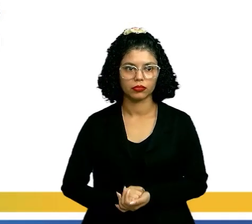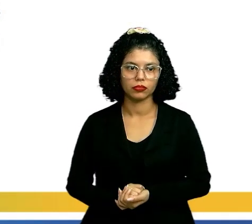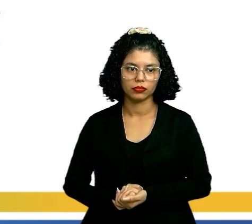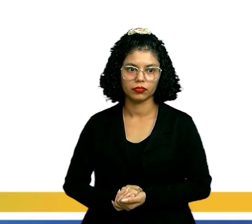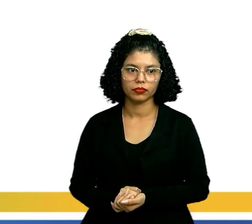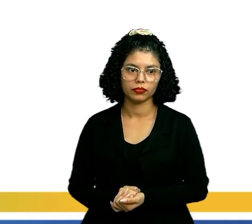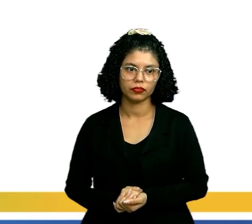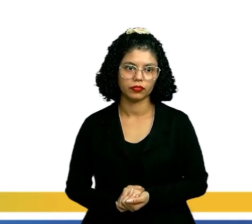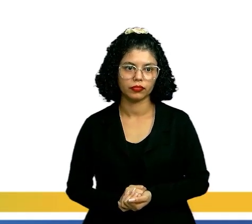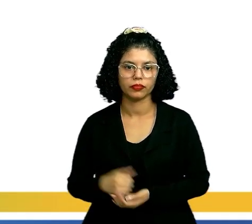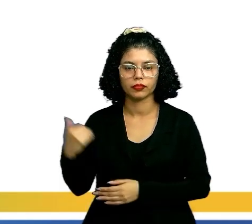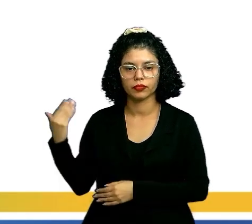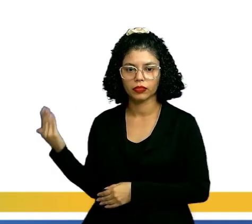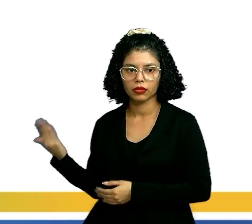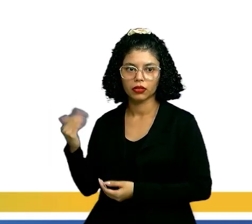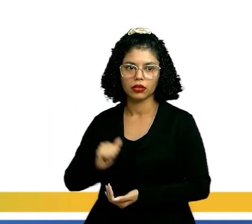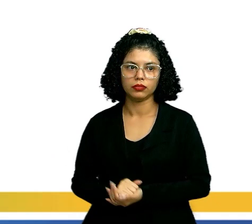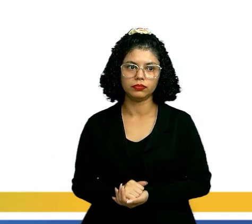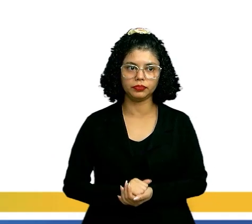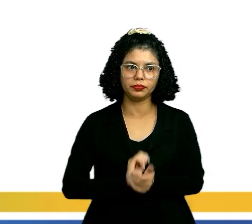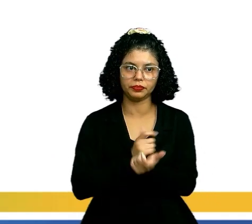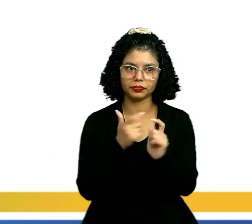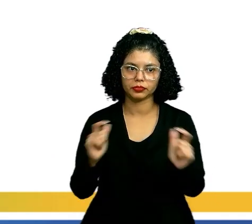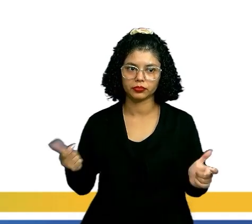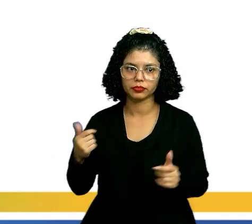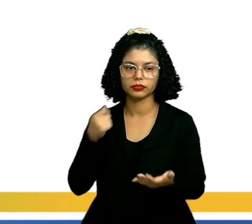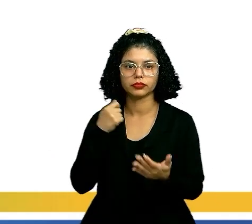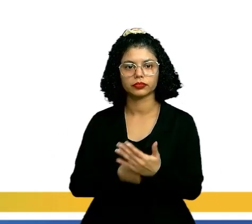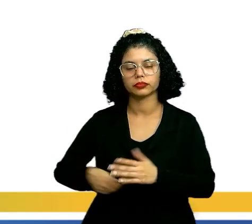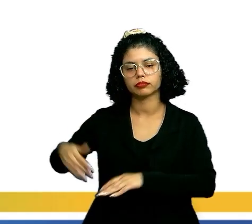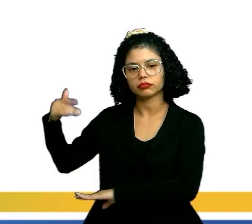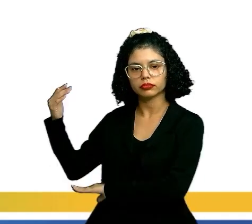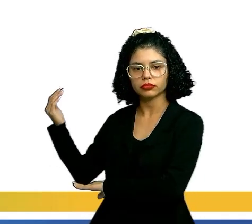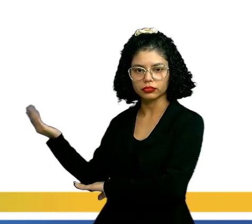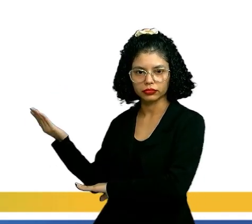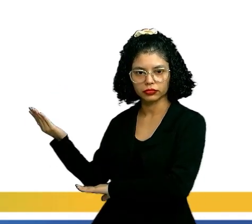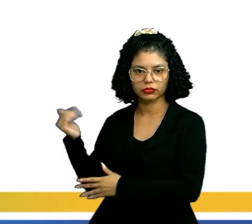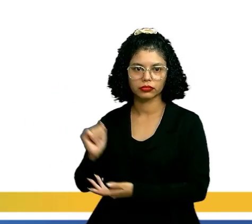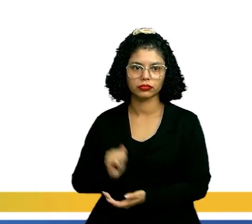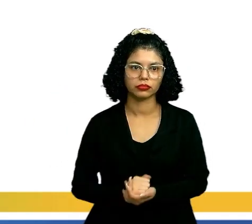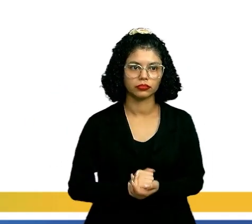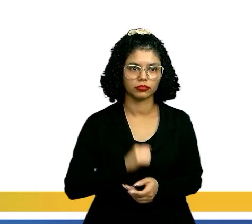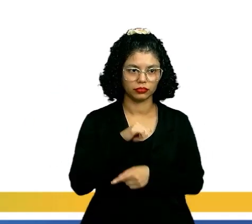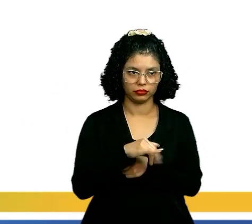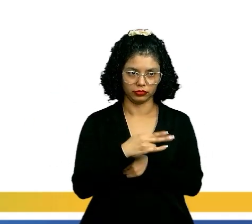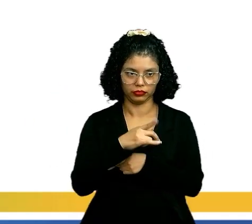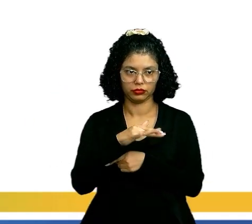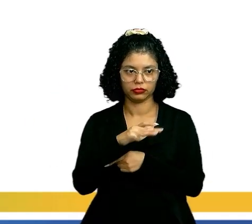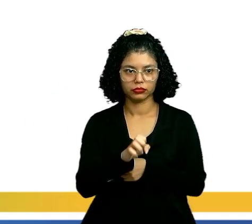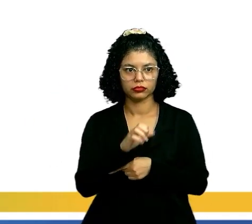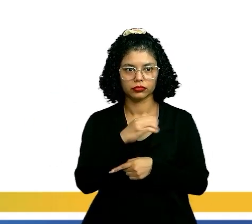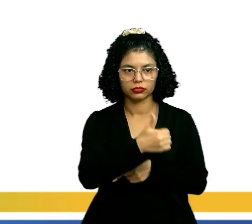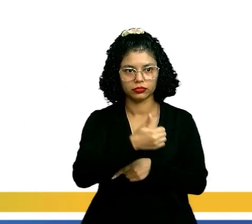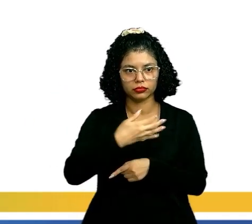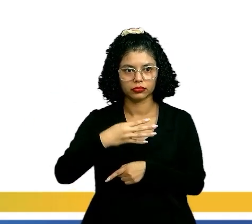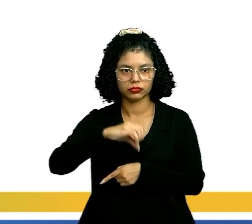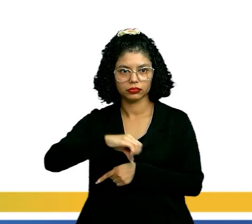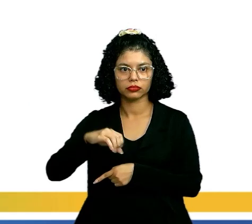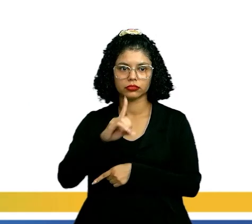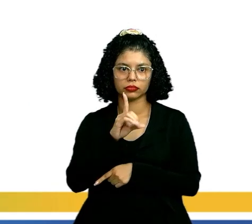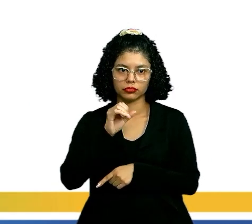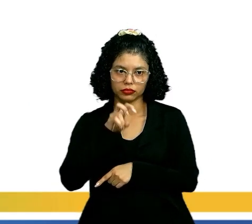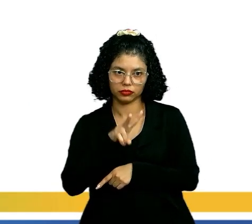autores. Vamos avançar? Maiores obras de Michelangelo: escultura Pietà, 1499,